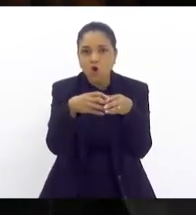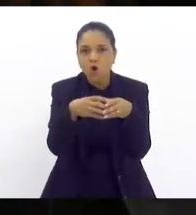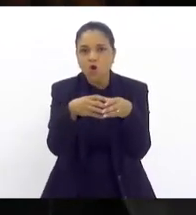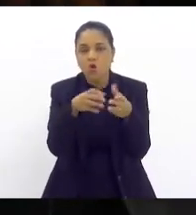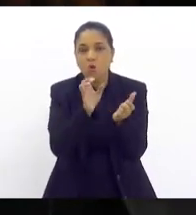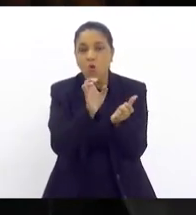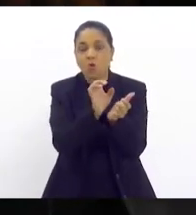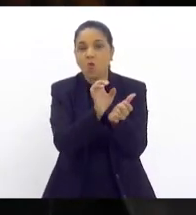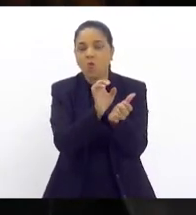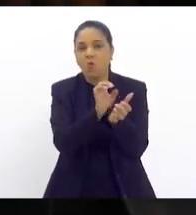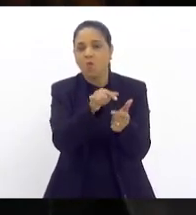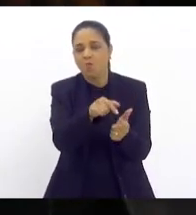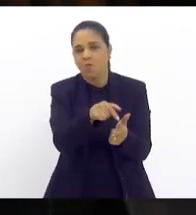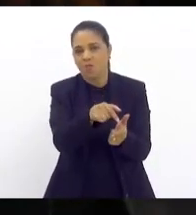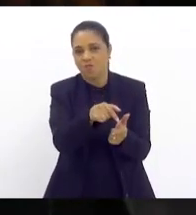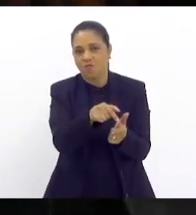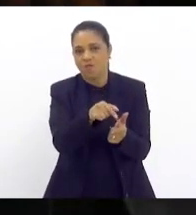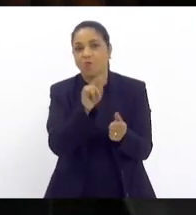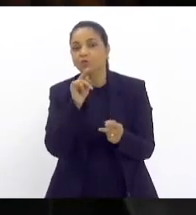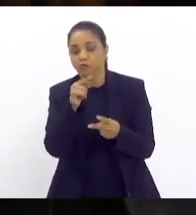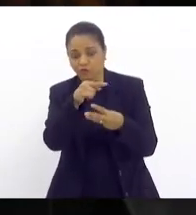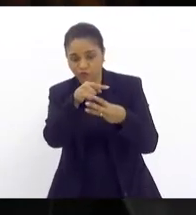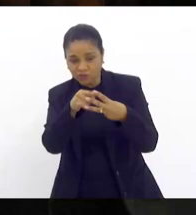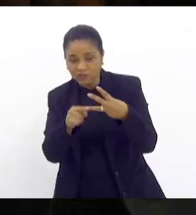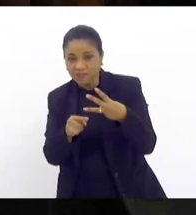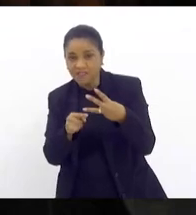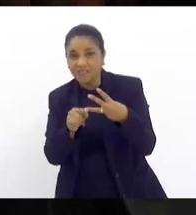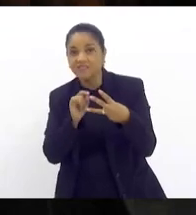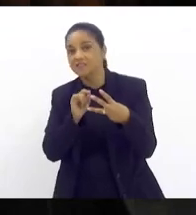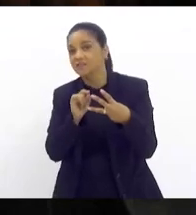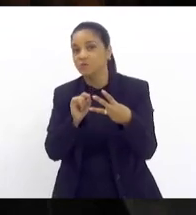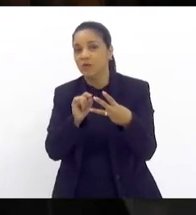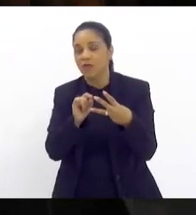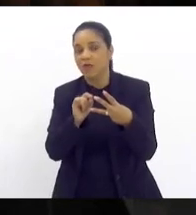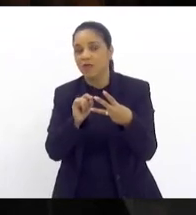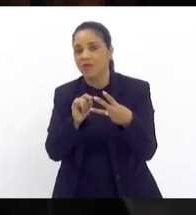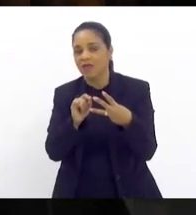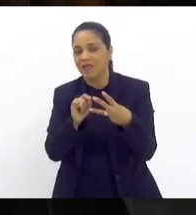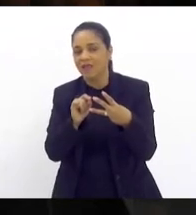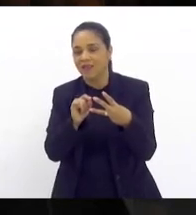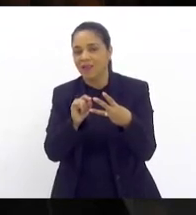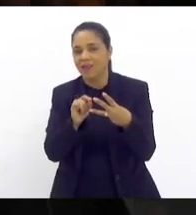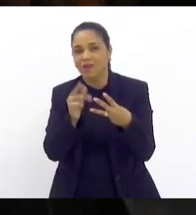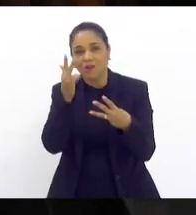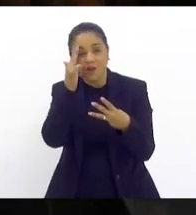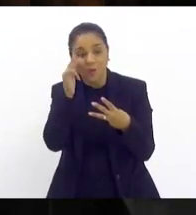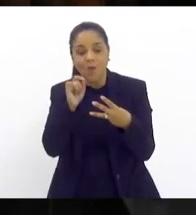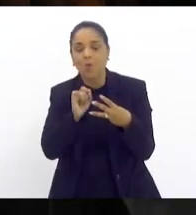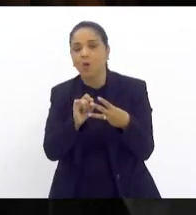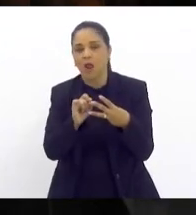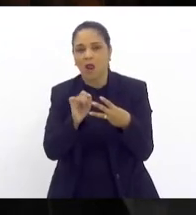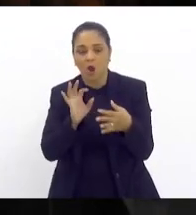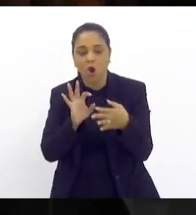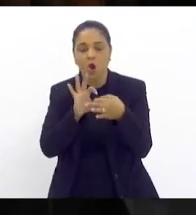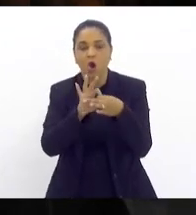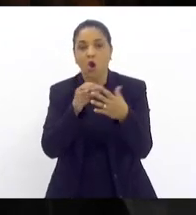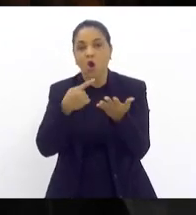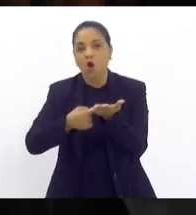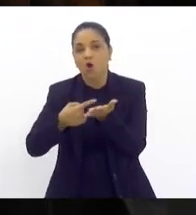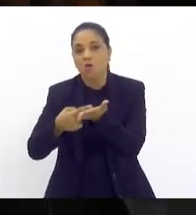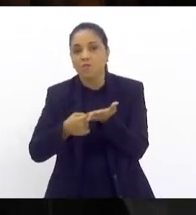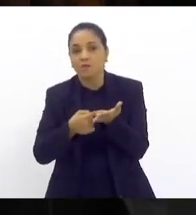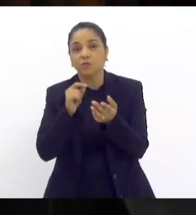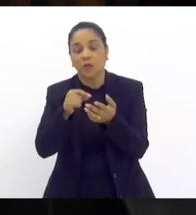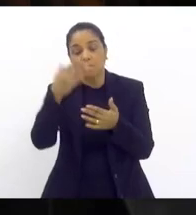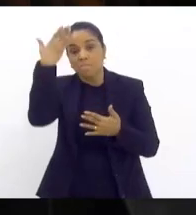três casos tinham em comum os três casos tinham indícios em alguns casos provas